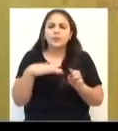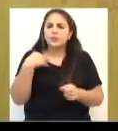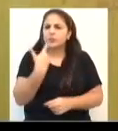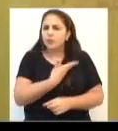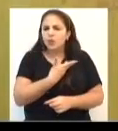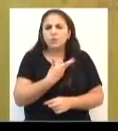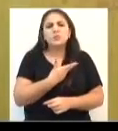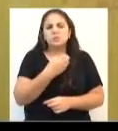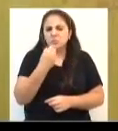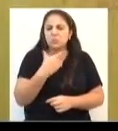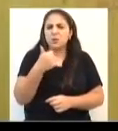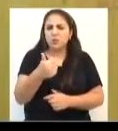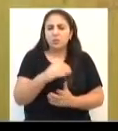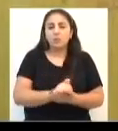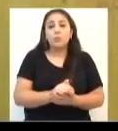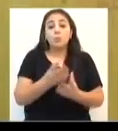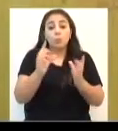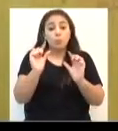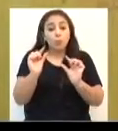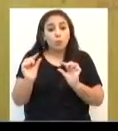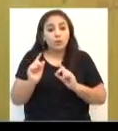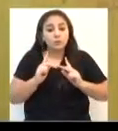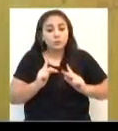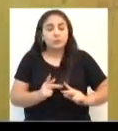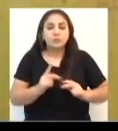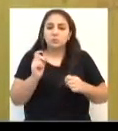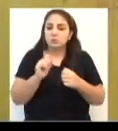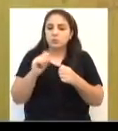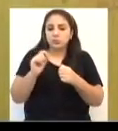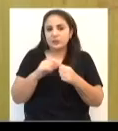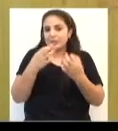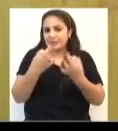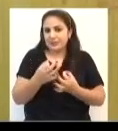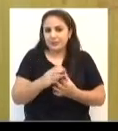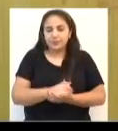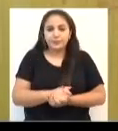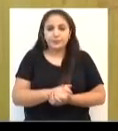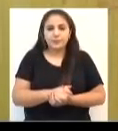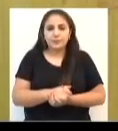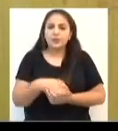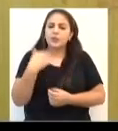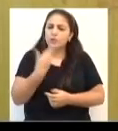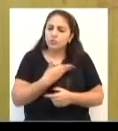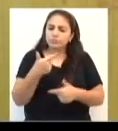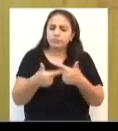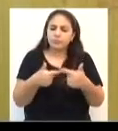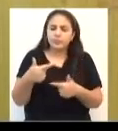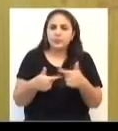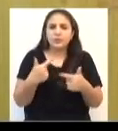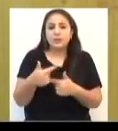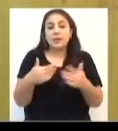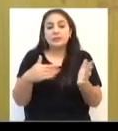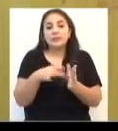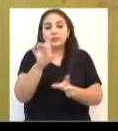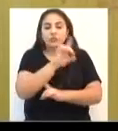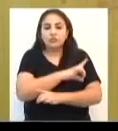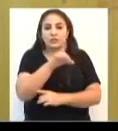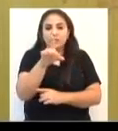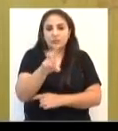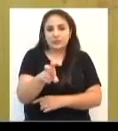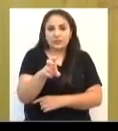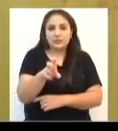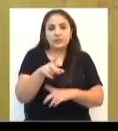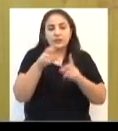identificamos muito pouca gente assim que não fez mesmo, né? E estamos trabalhando aí pelo menos até o dia 15